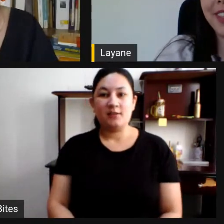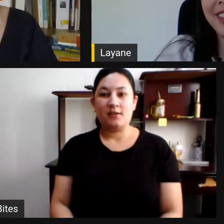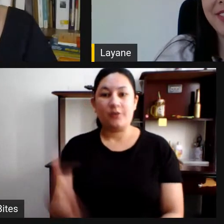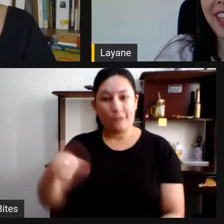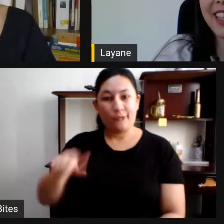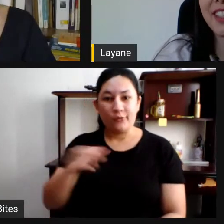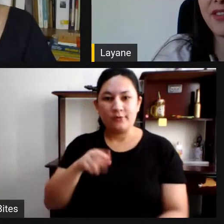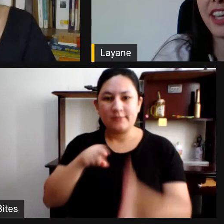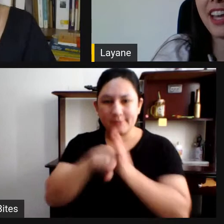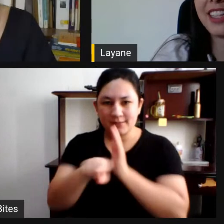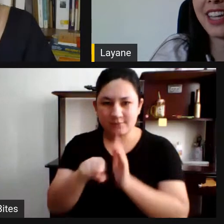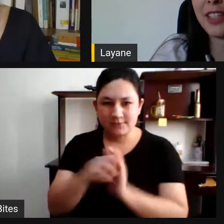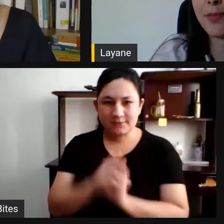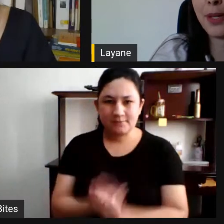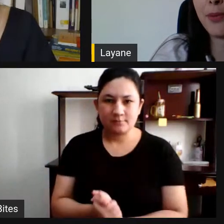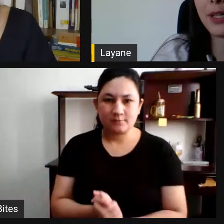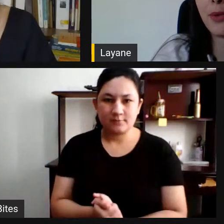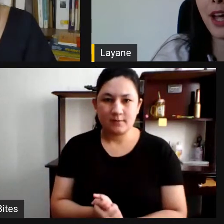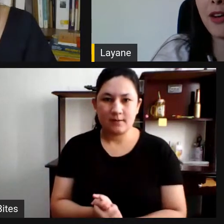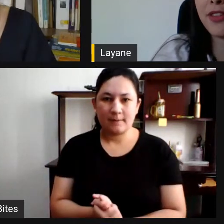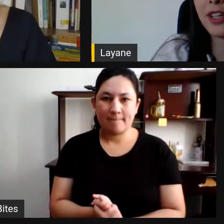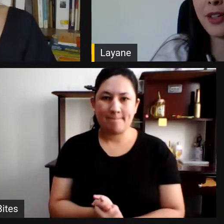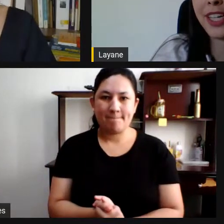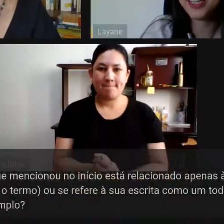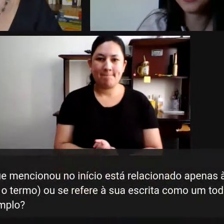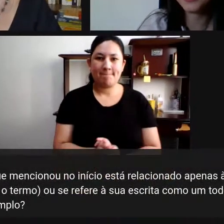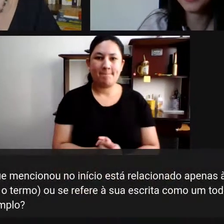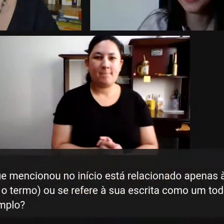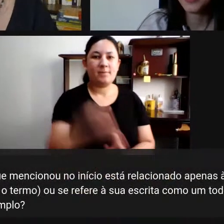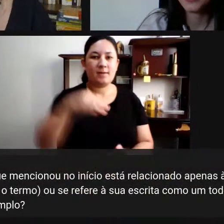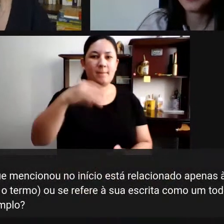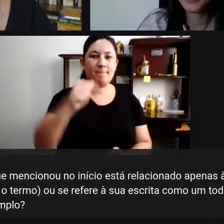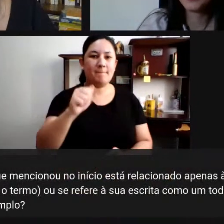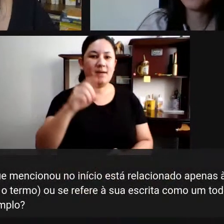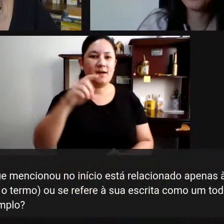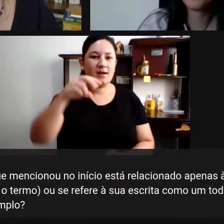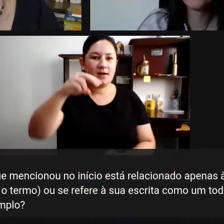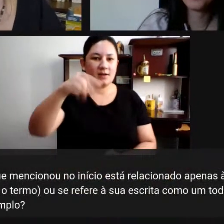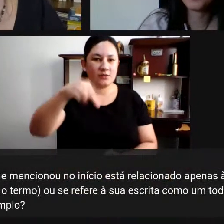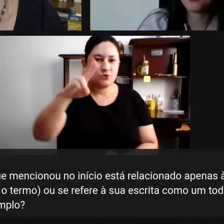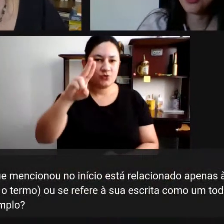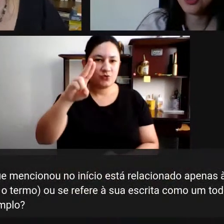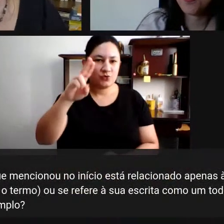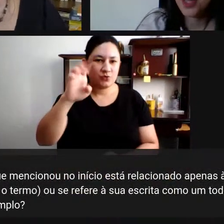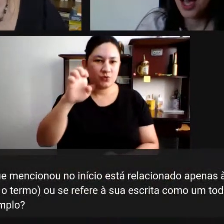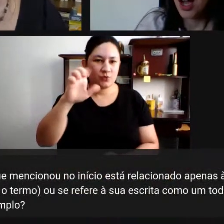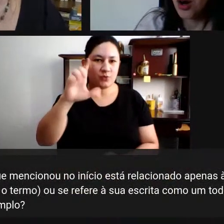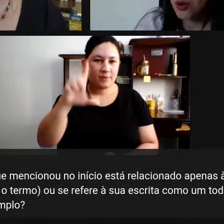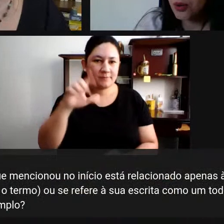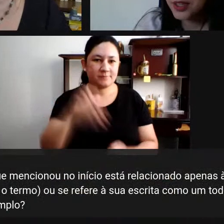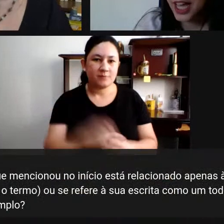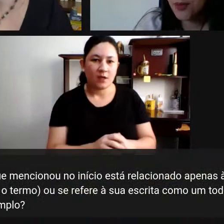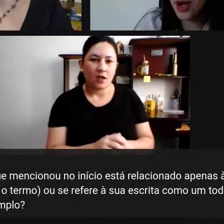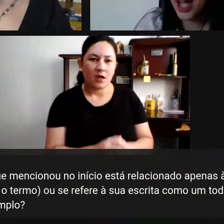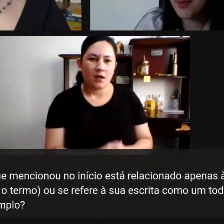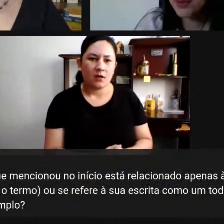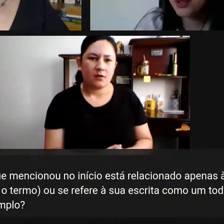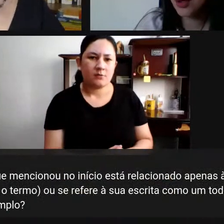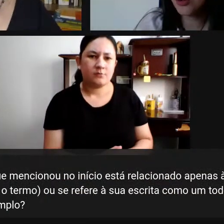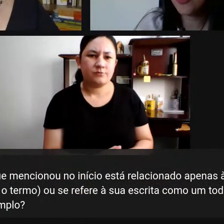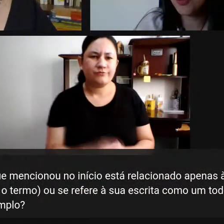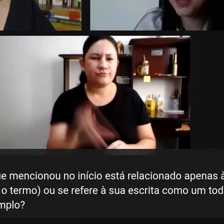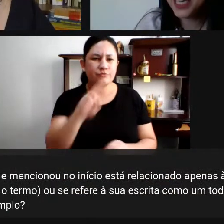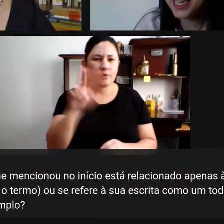pergunta essa foi realizada pelo Manuel Veronese e ele diz o seguinte o termo